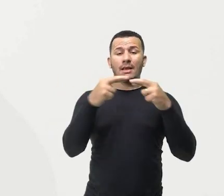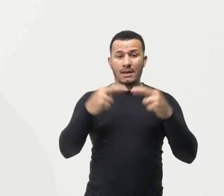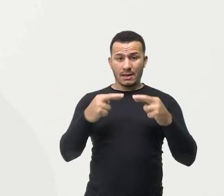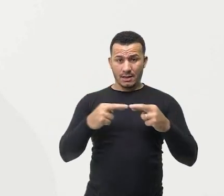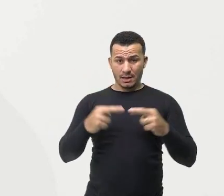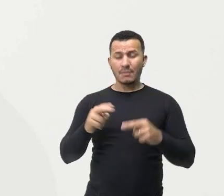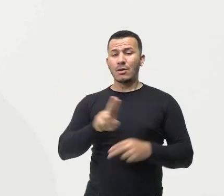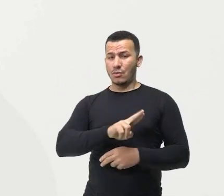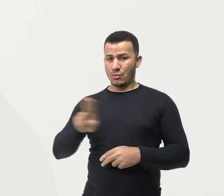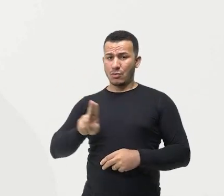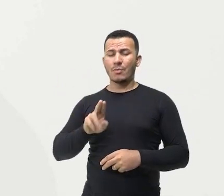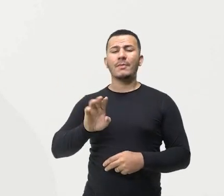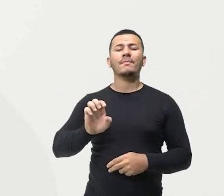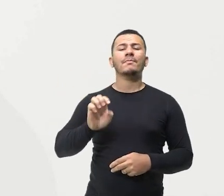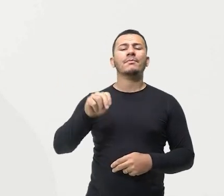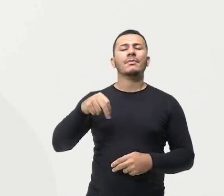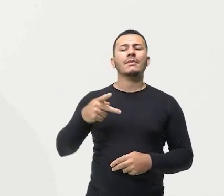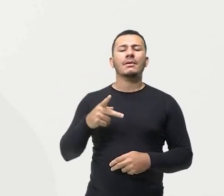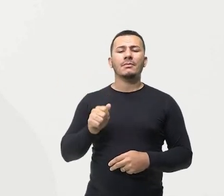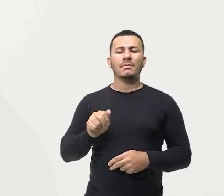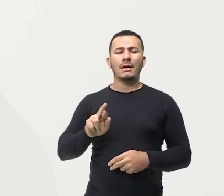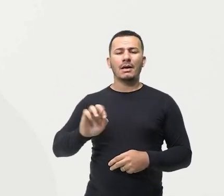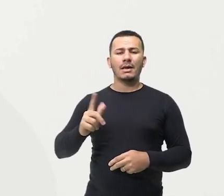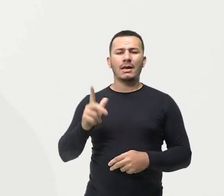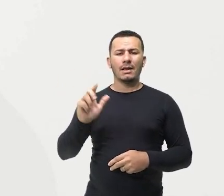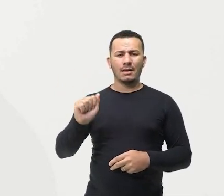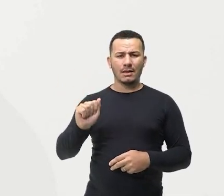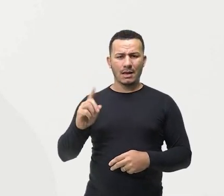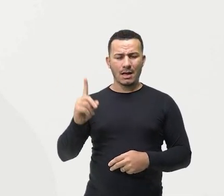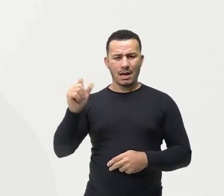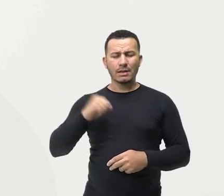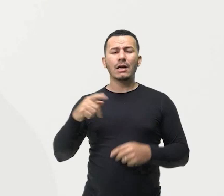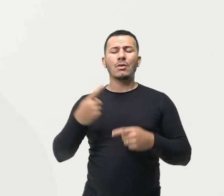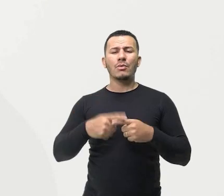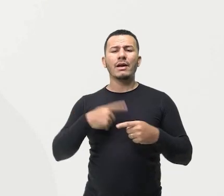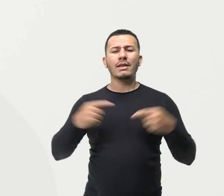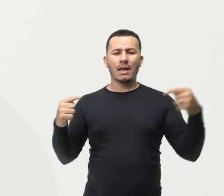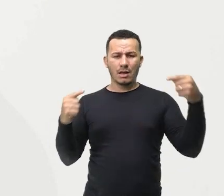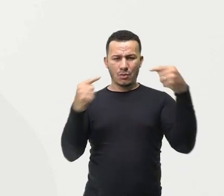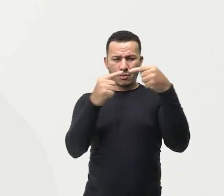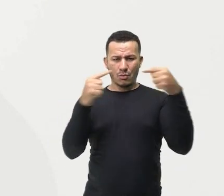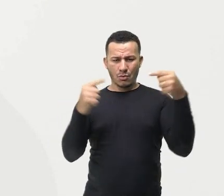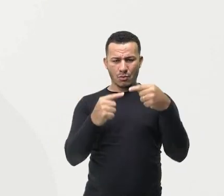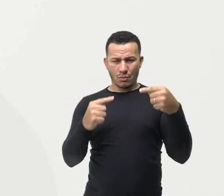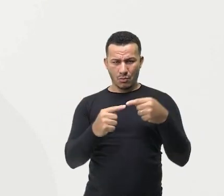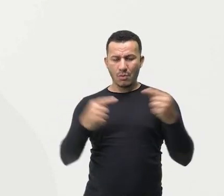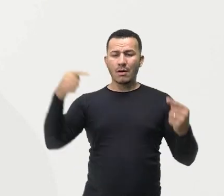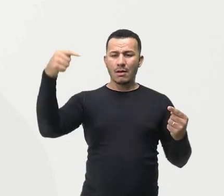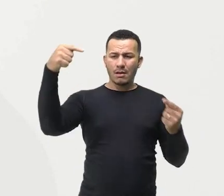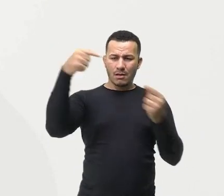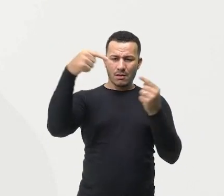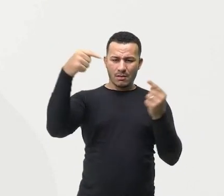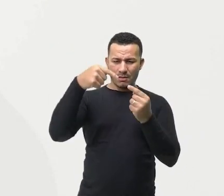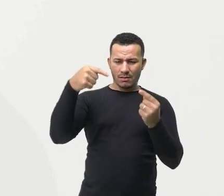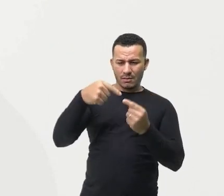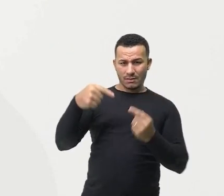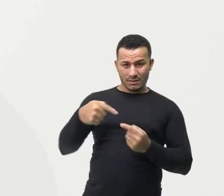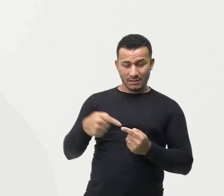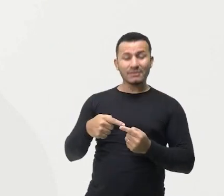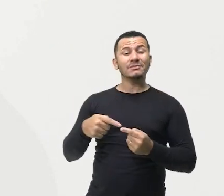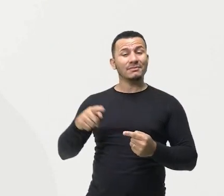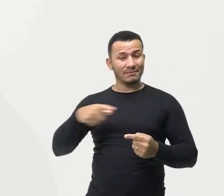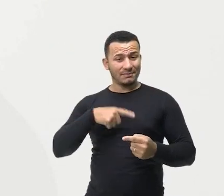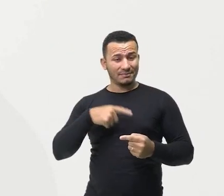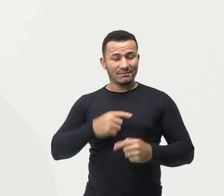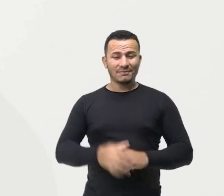de emparelhadas, o primeiro com o segundo verso, o terceiro com o quarto verso, certo? O quinto com o sexto verso,